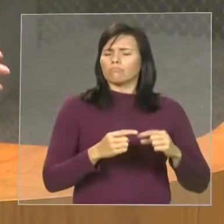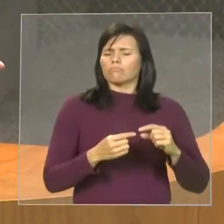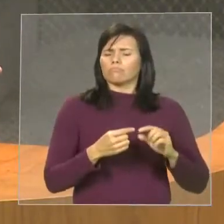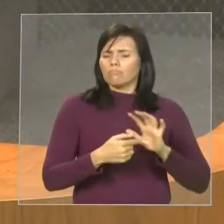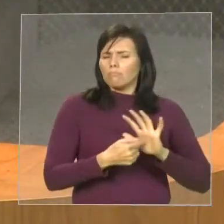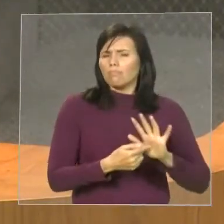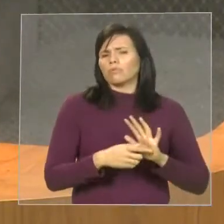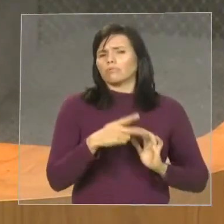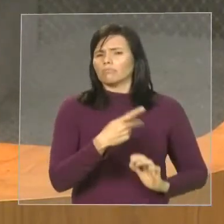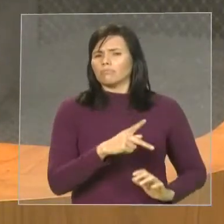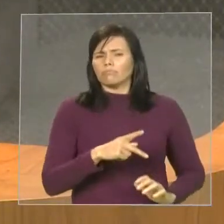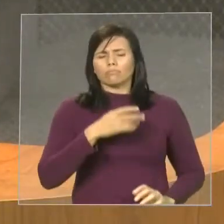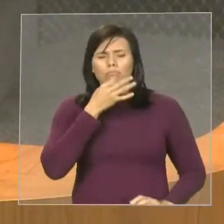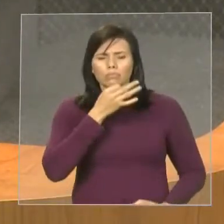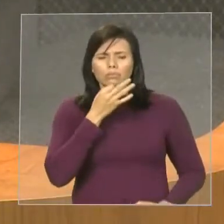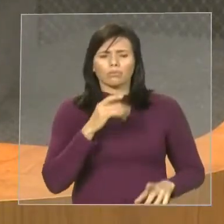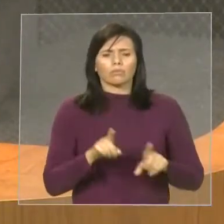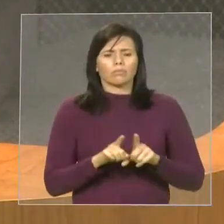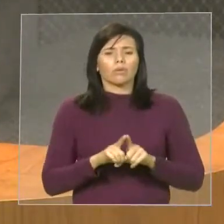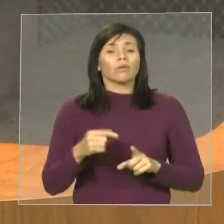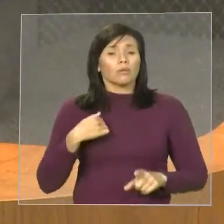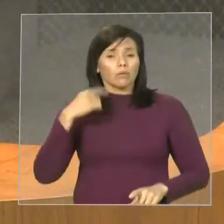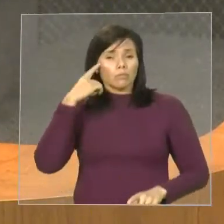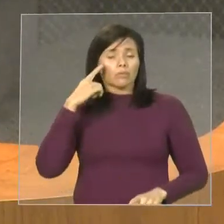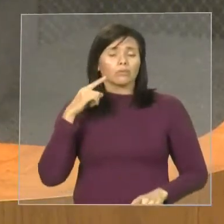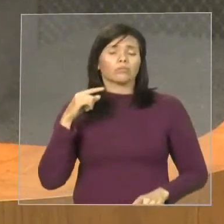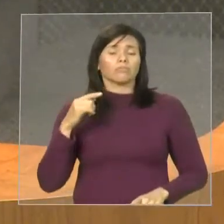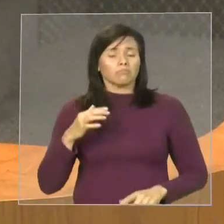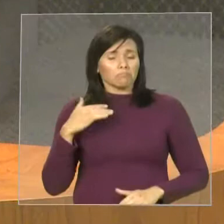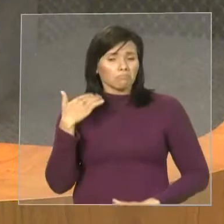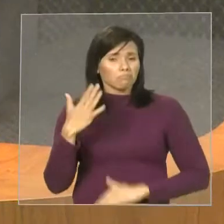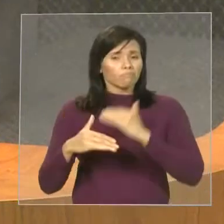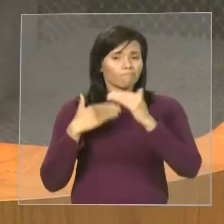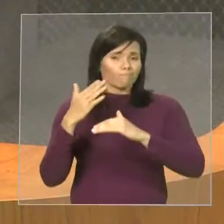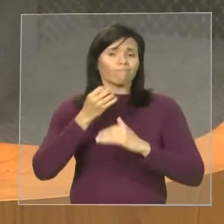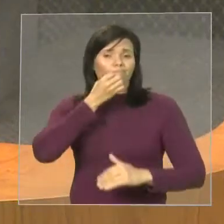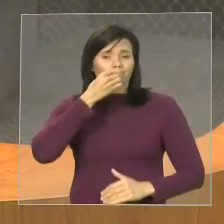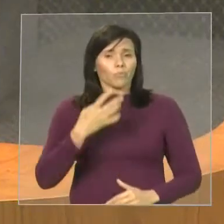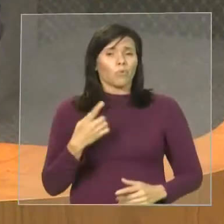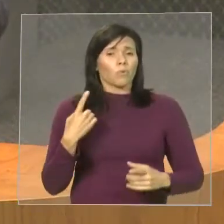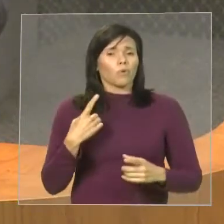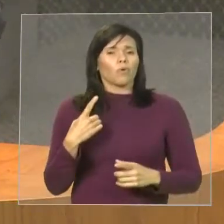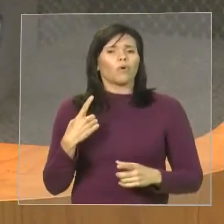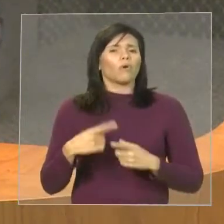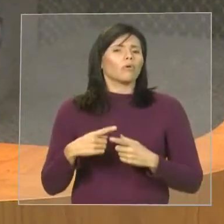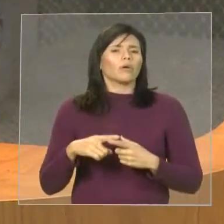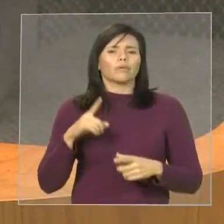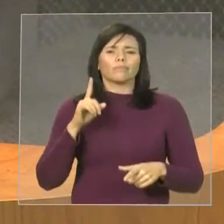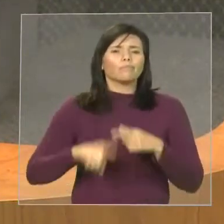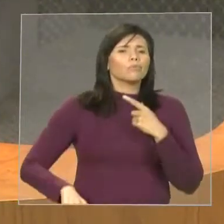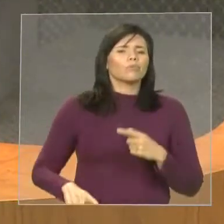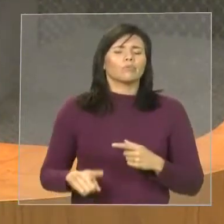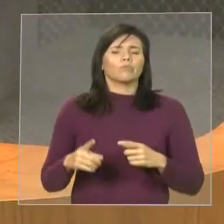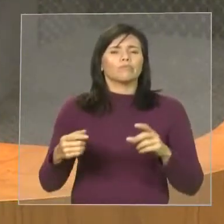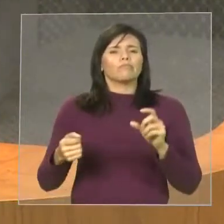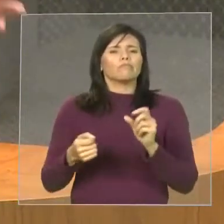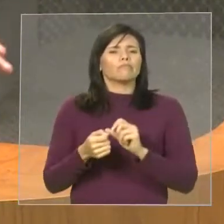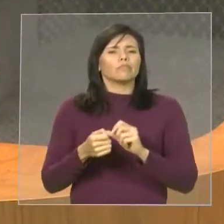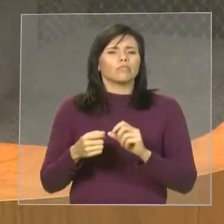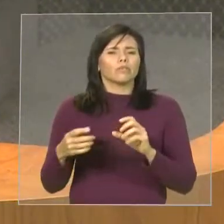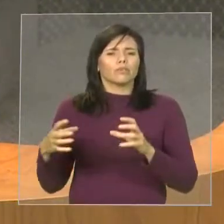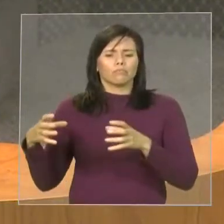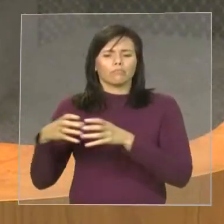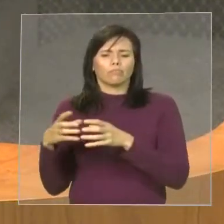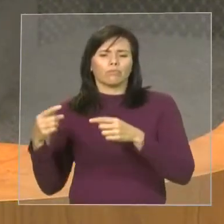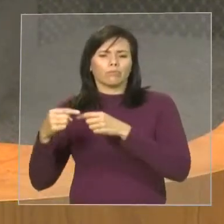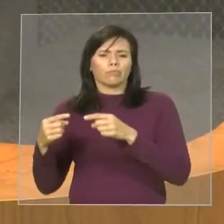eu entendo que foi um grande avanço na reforma política. E a outra questão que eu acho que evoluiu, porque a ideia era boa,